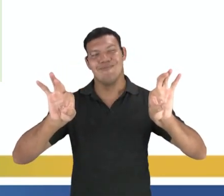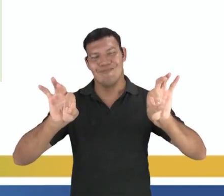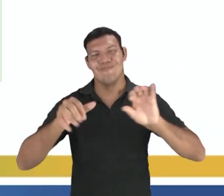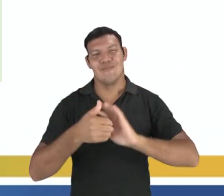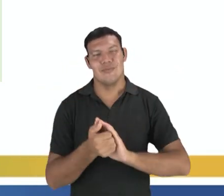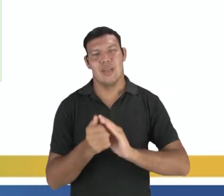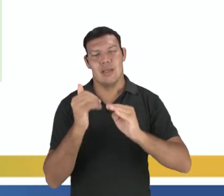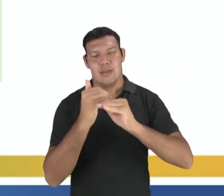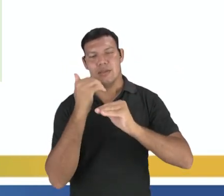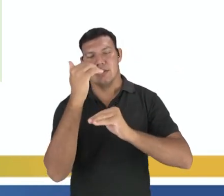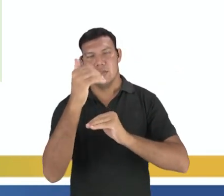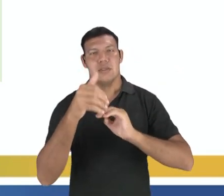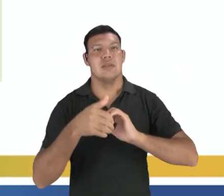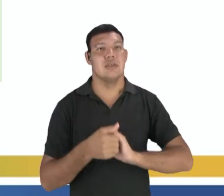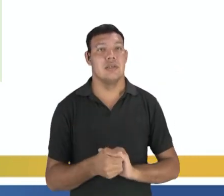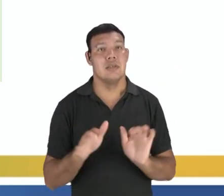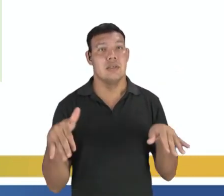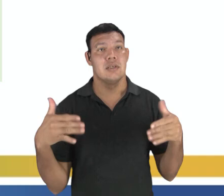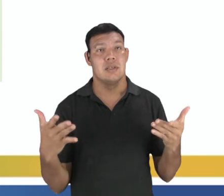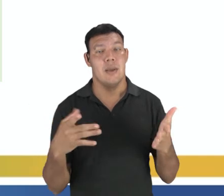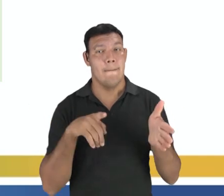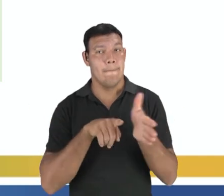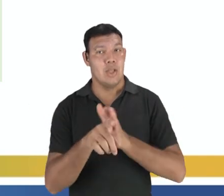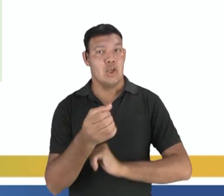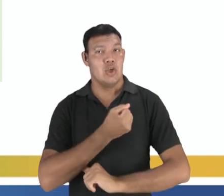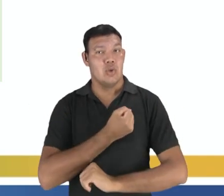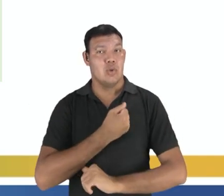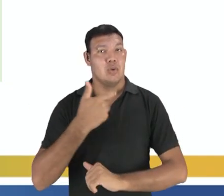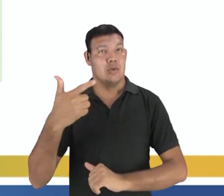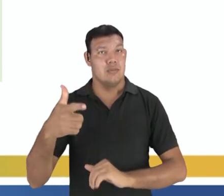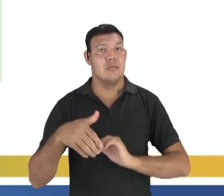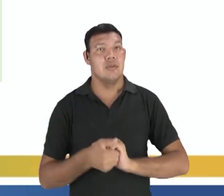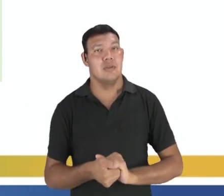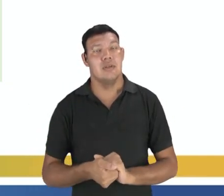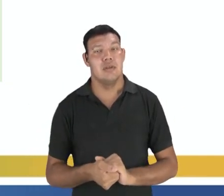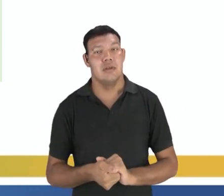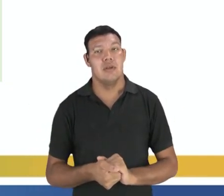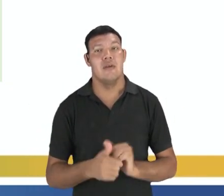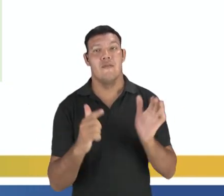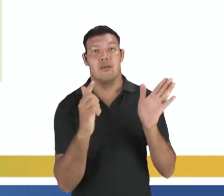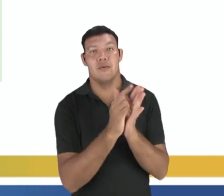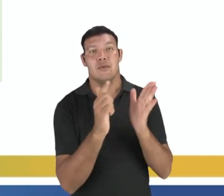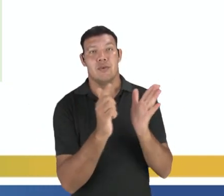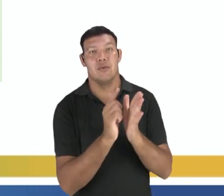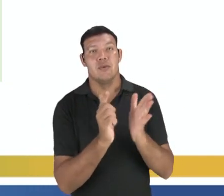dos testículos. E aí na questão 2 nós temos como funciona o mecanismo de